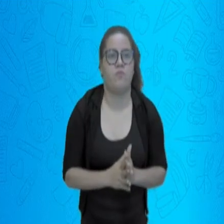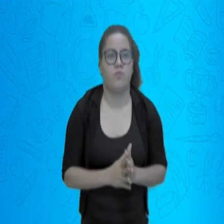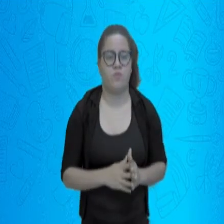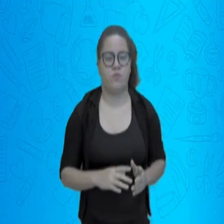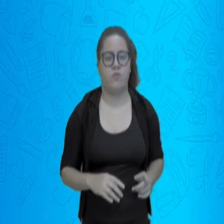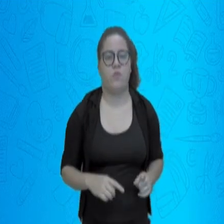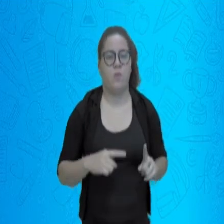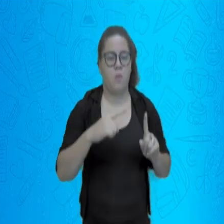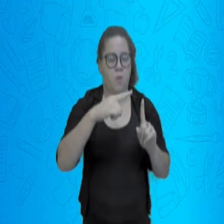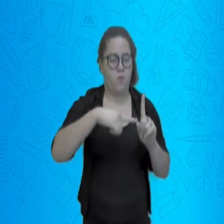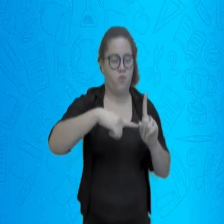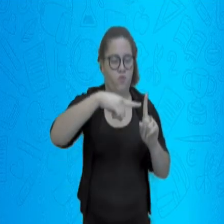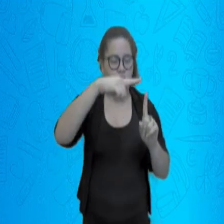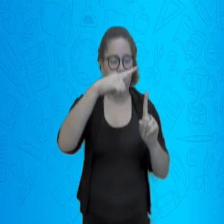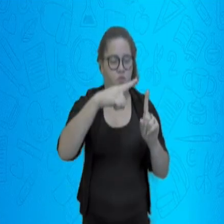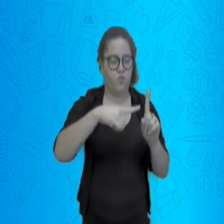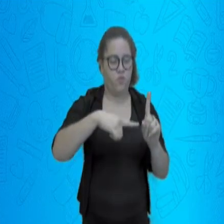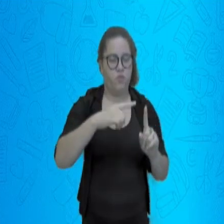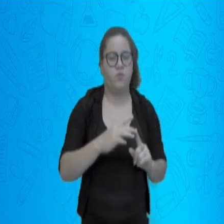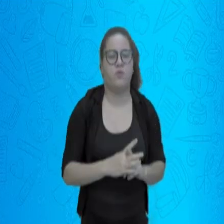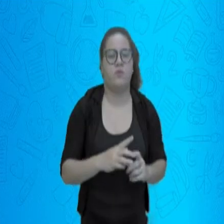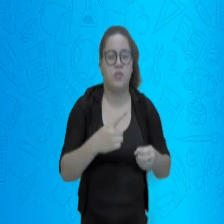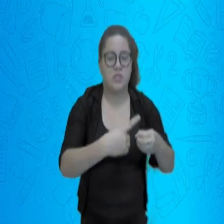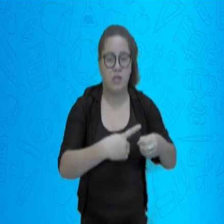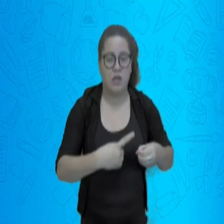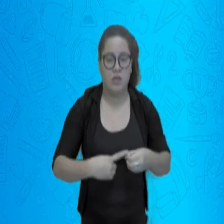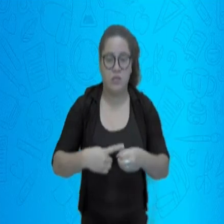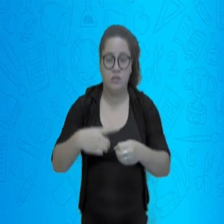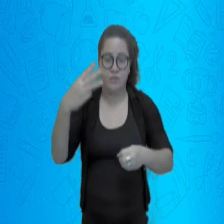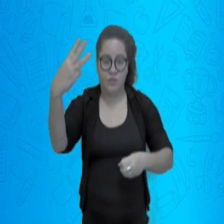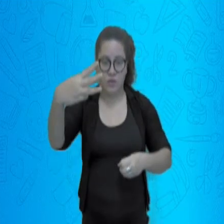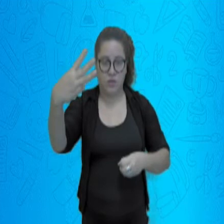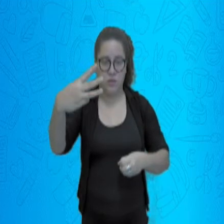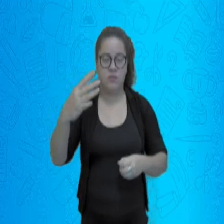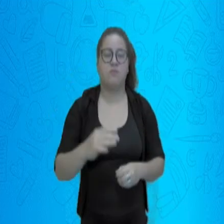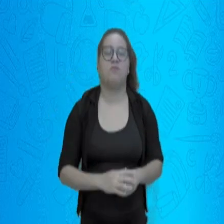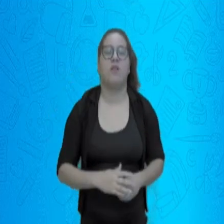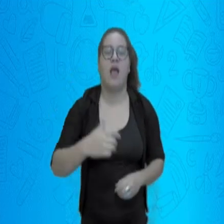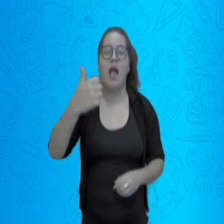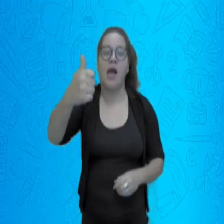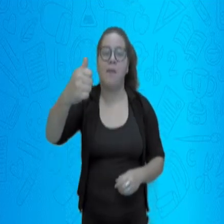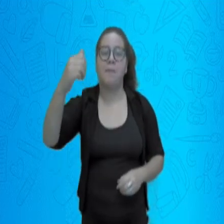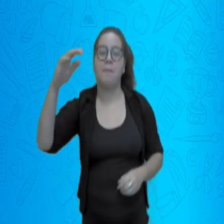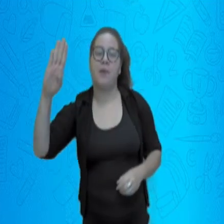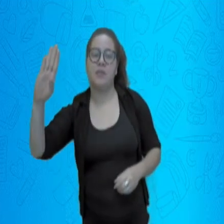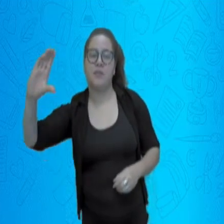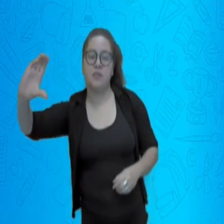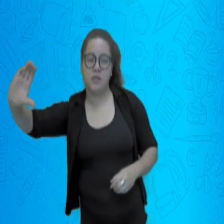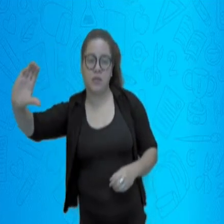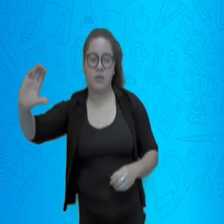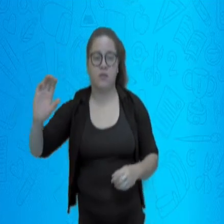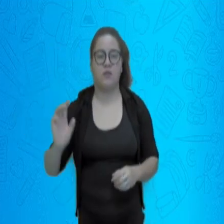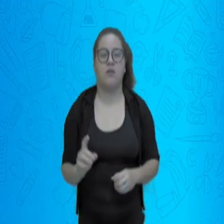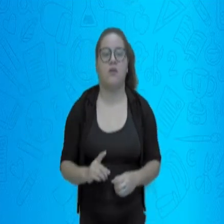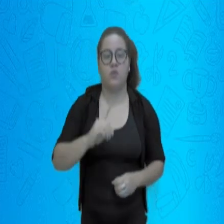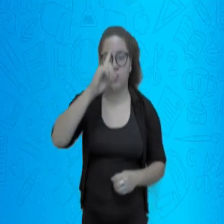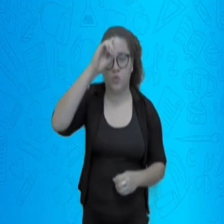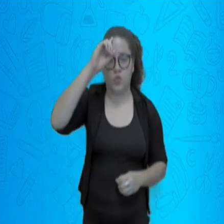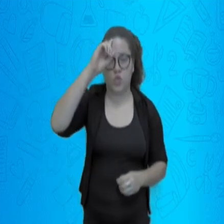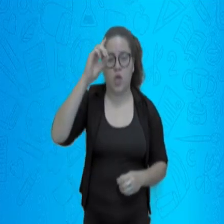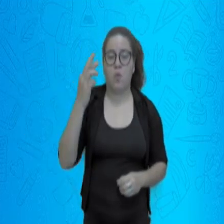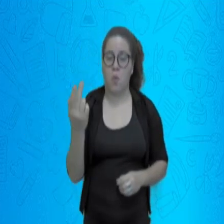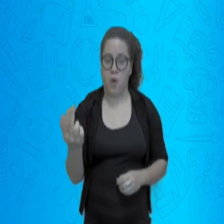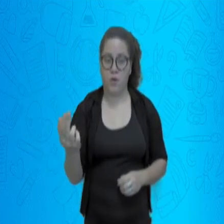mínima de 3 cidades. Então, eu tenho essas 3 cidades aqui, ó, A, B e C. em um mesmo dia,